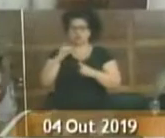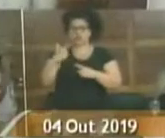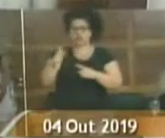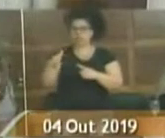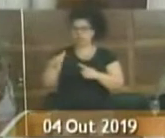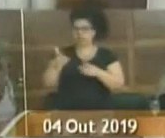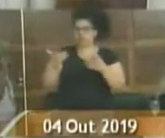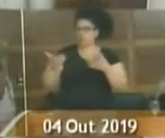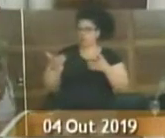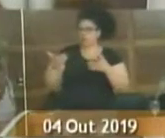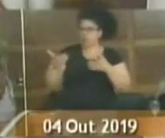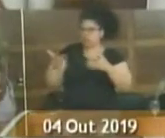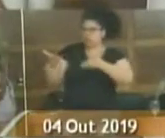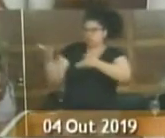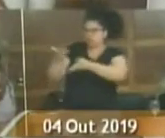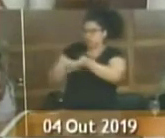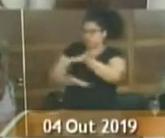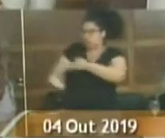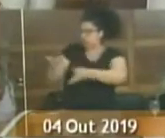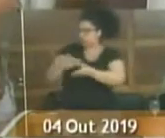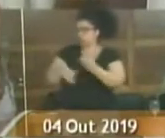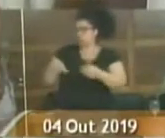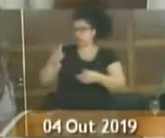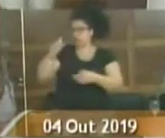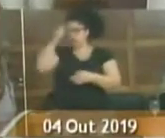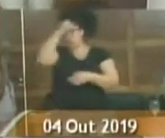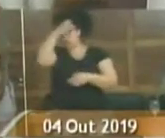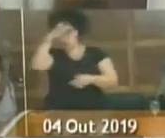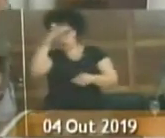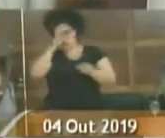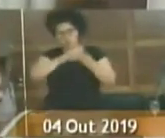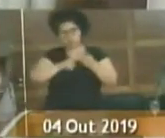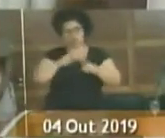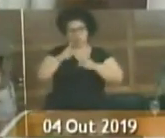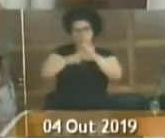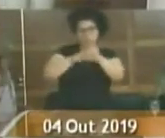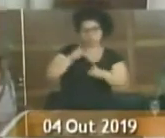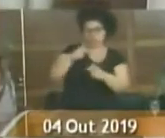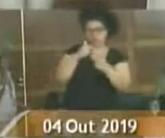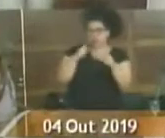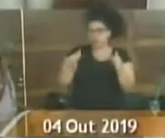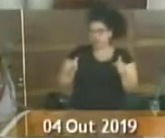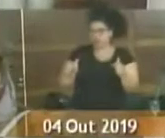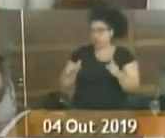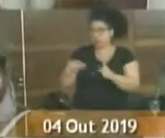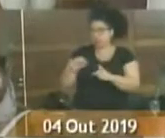entre o poder público e a população,